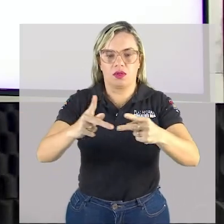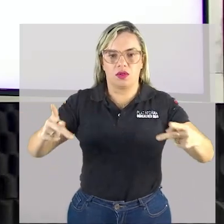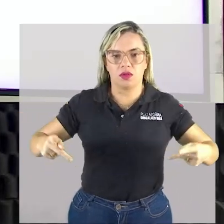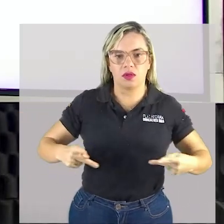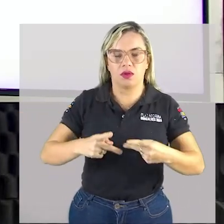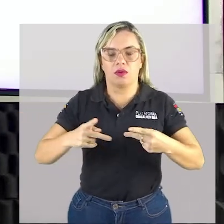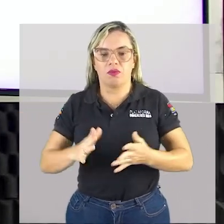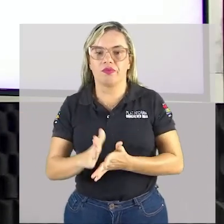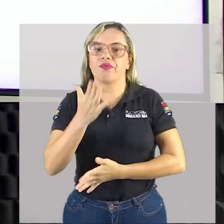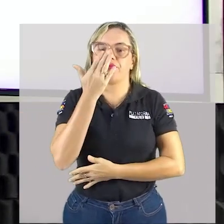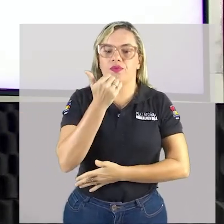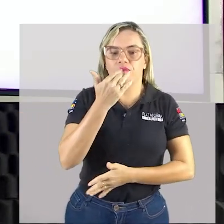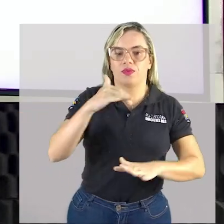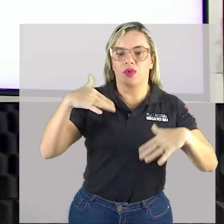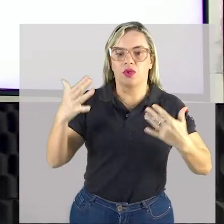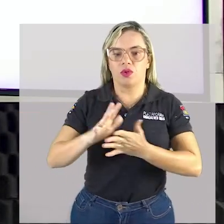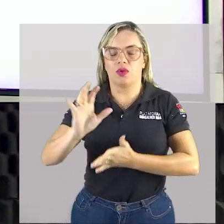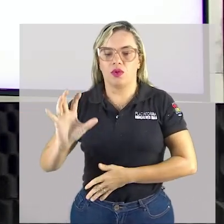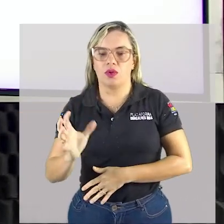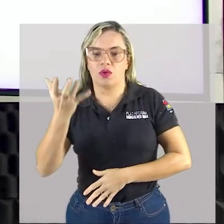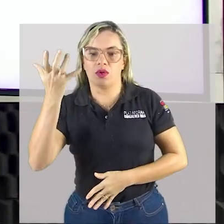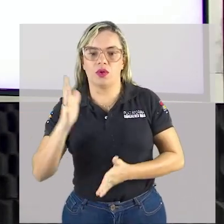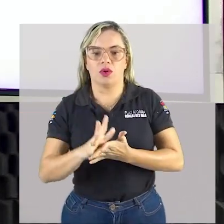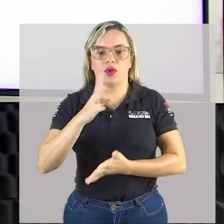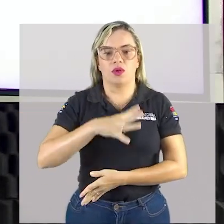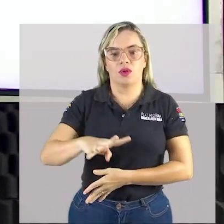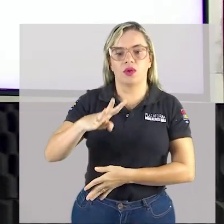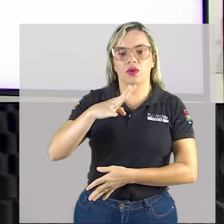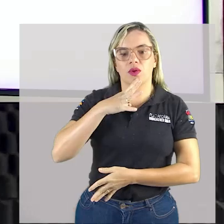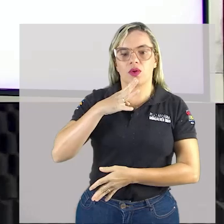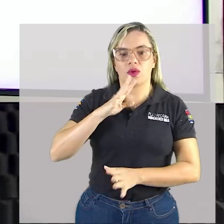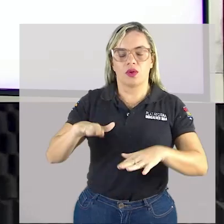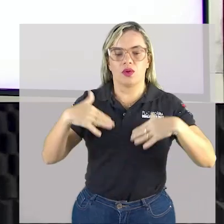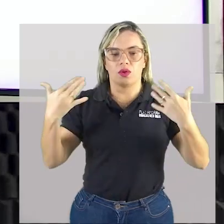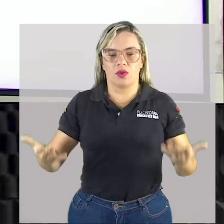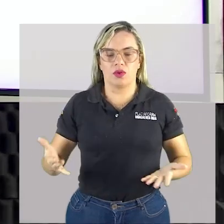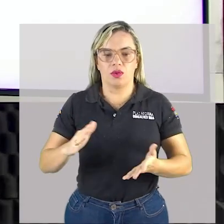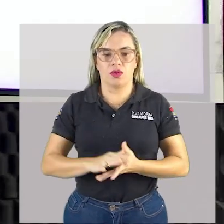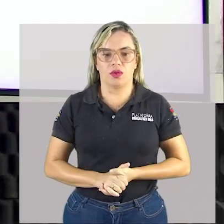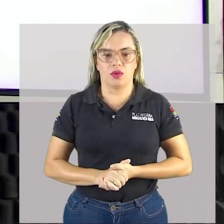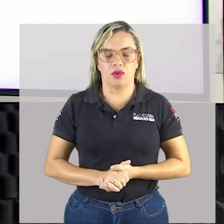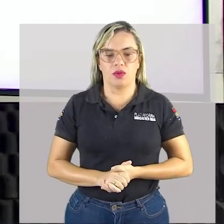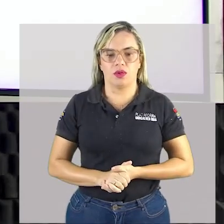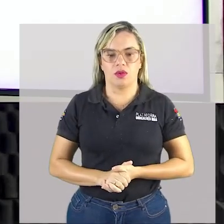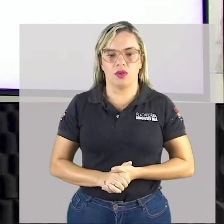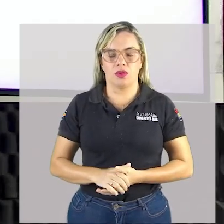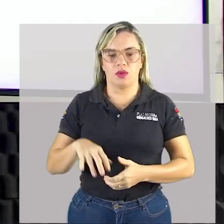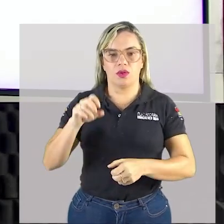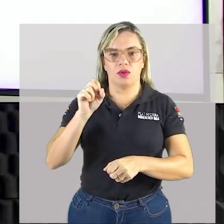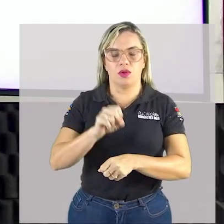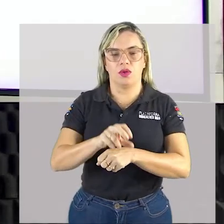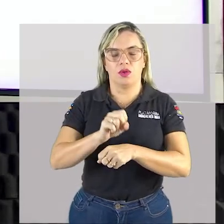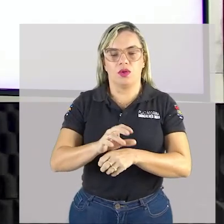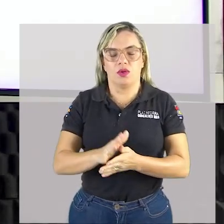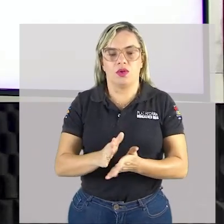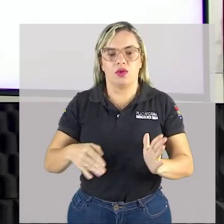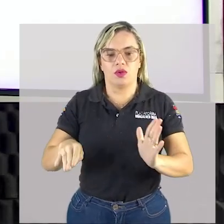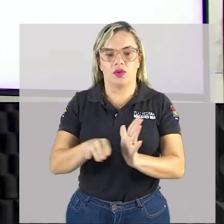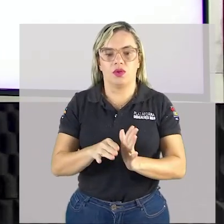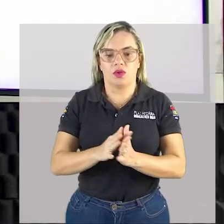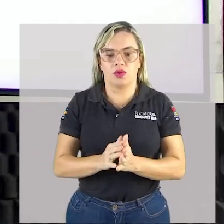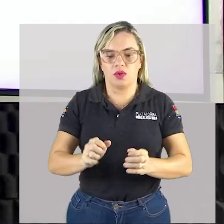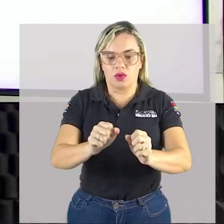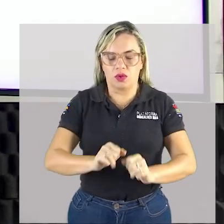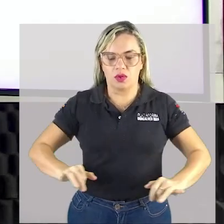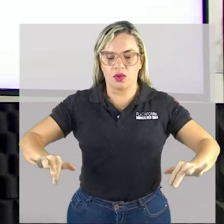O fenômeno retratado é conhecido por, então, vamos lá, o veneno chegou na lavoura para eliminar o inseto, o